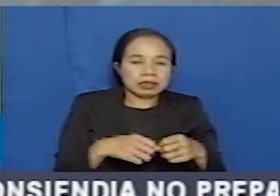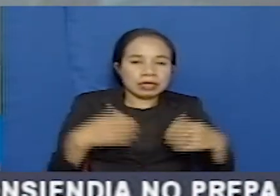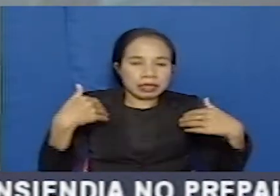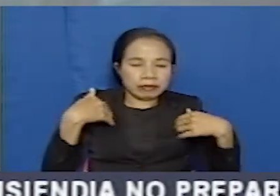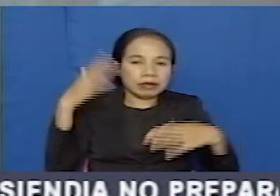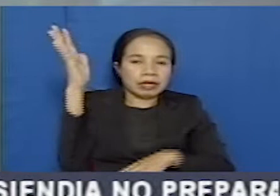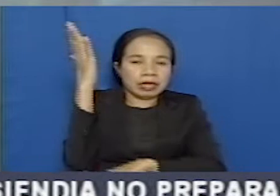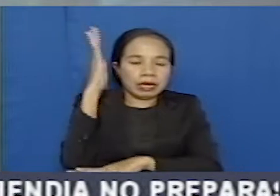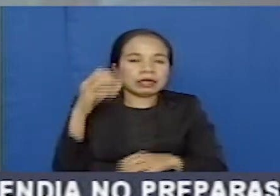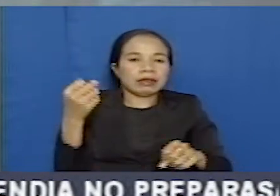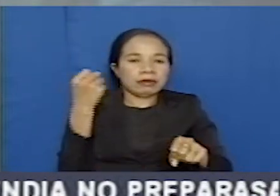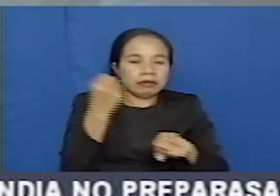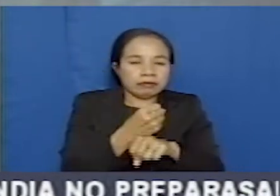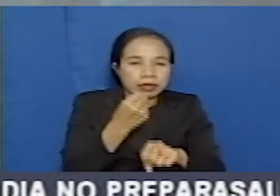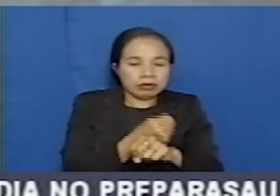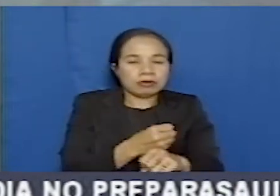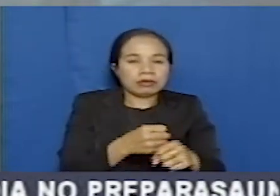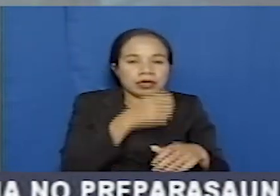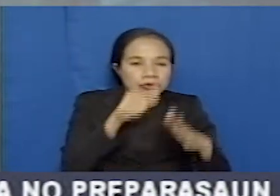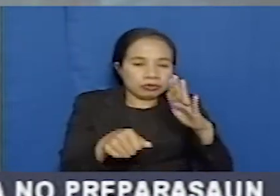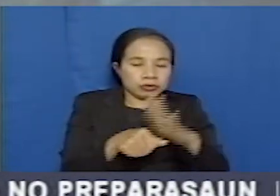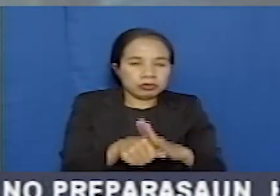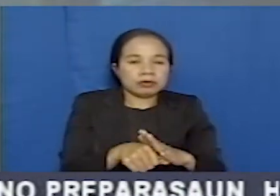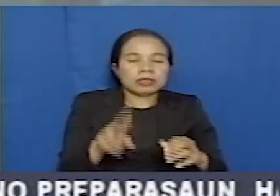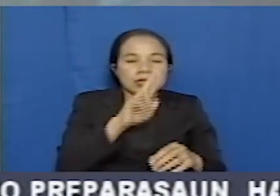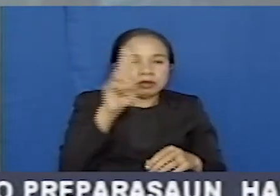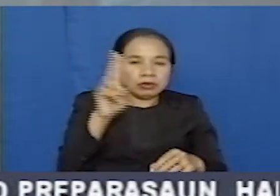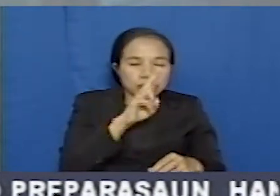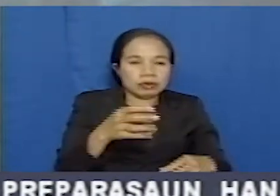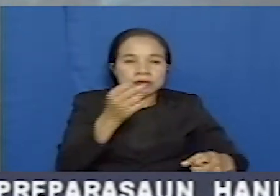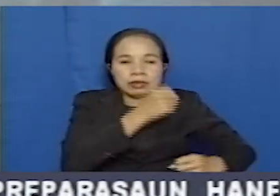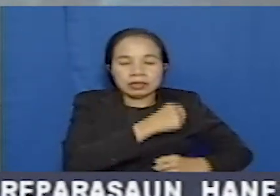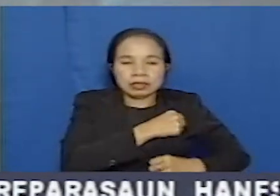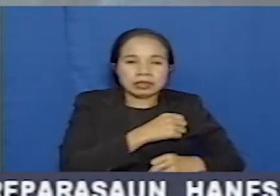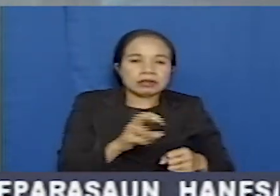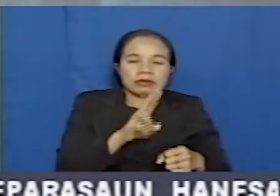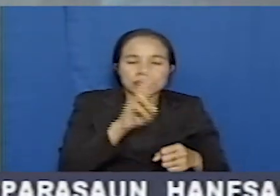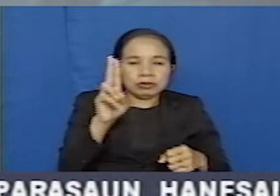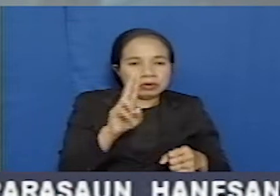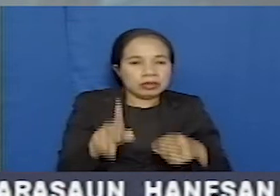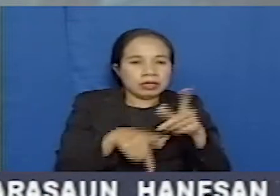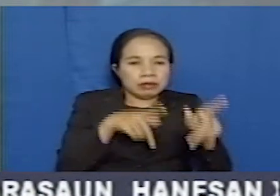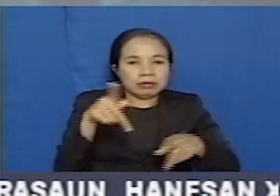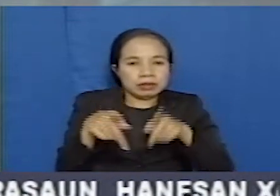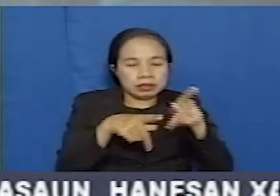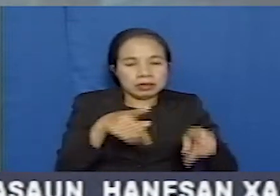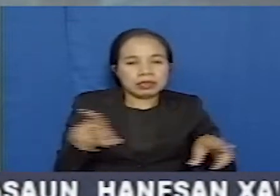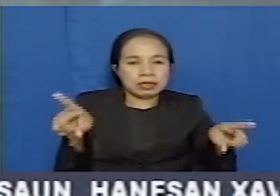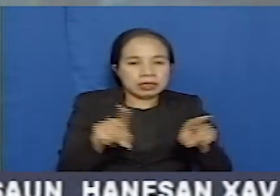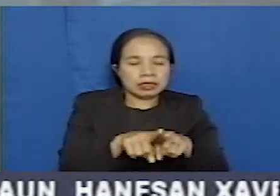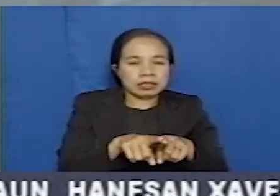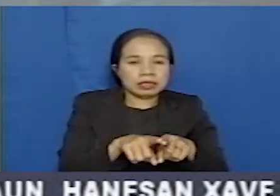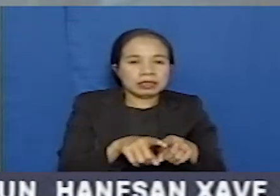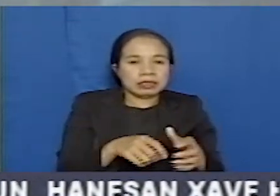kunida atu subar. Sira cruza ho militar, sira cruza ho Emerson nebe magazense da